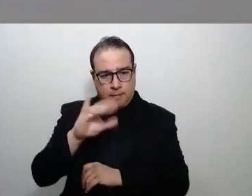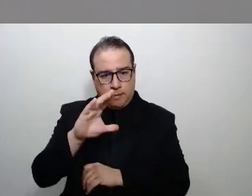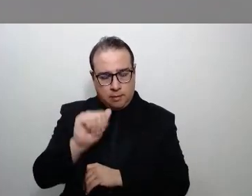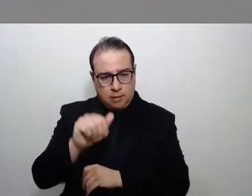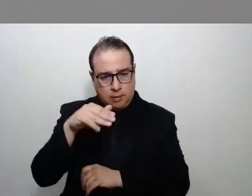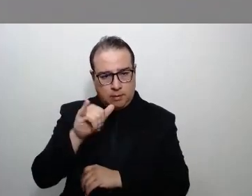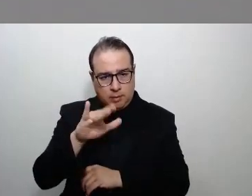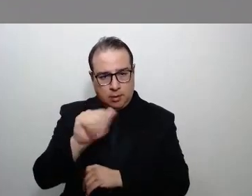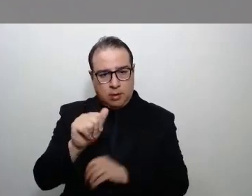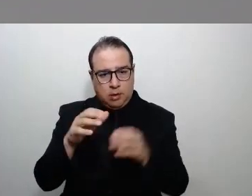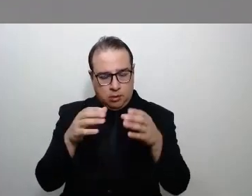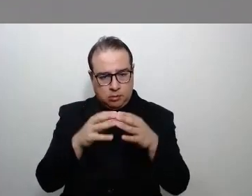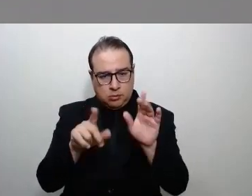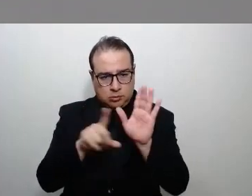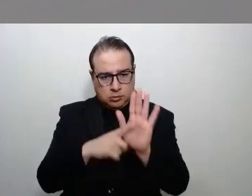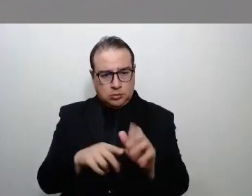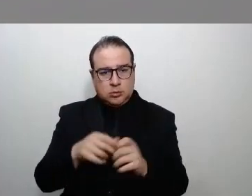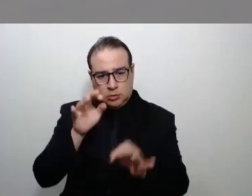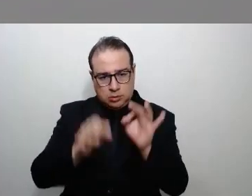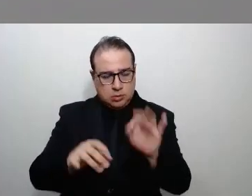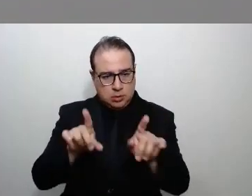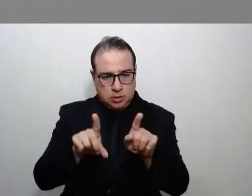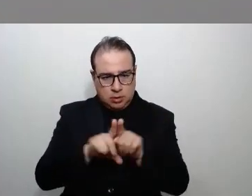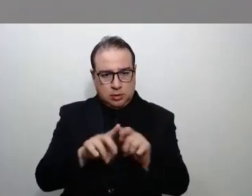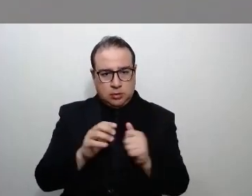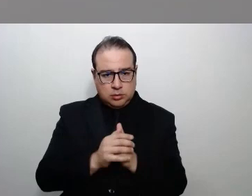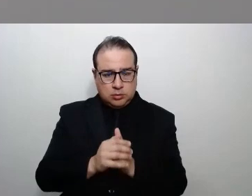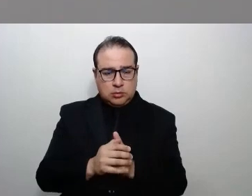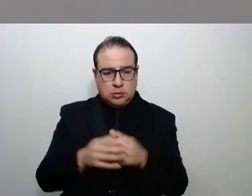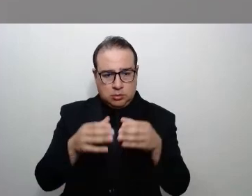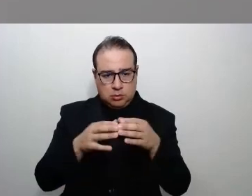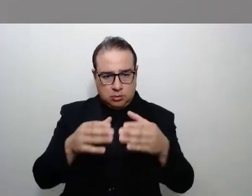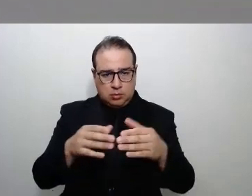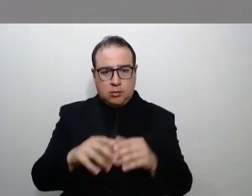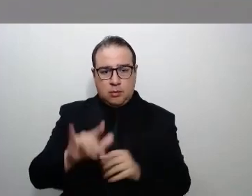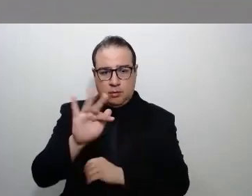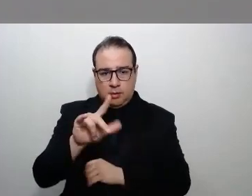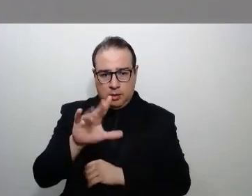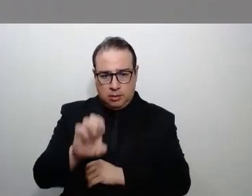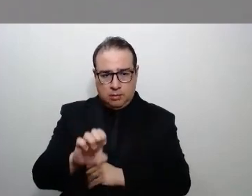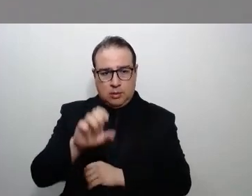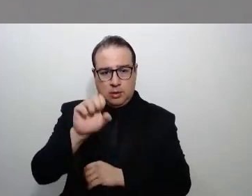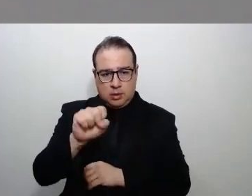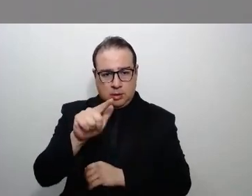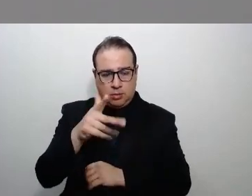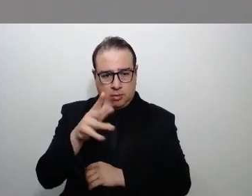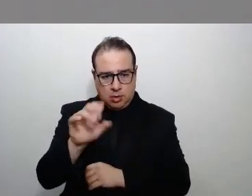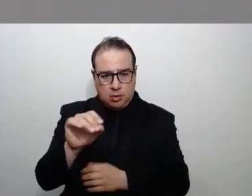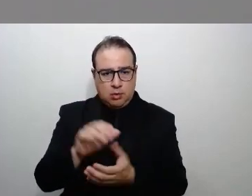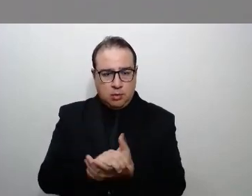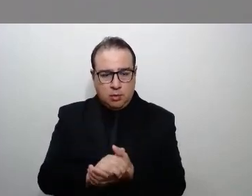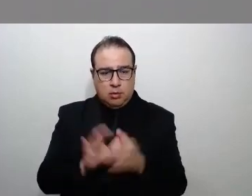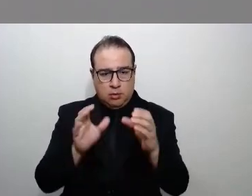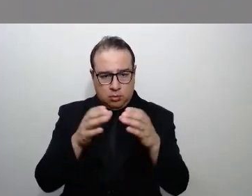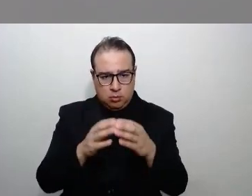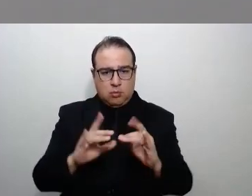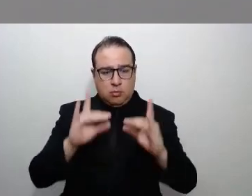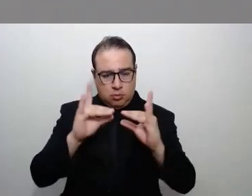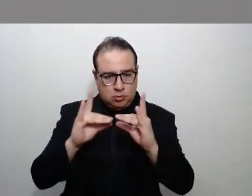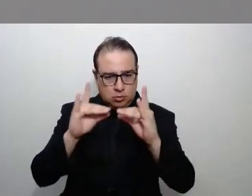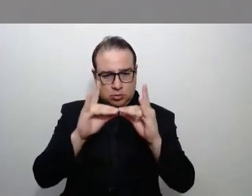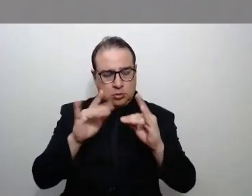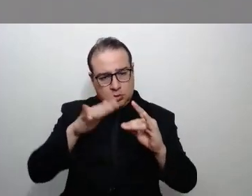corregedor Nacional de Justiça Ministro Luiz Felipe Salomão corregedor Geral de Justiça